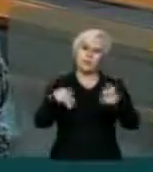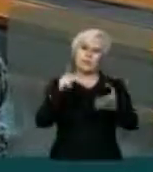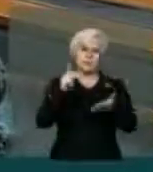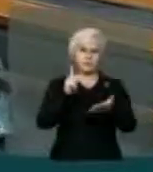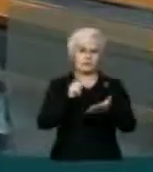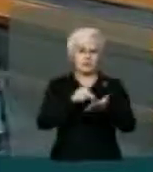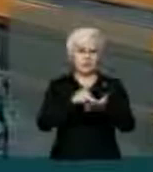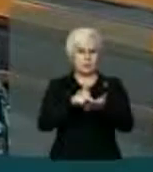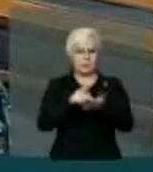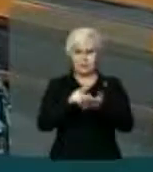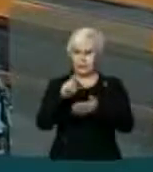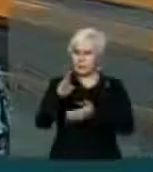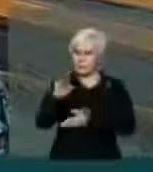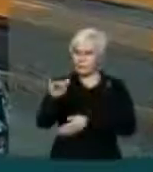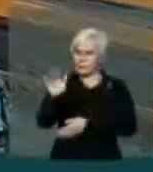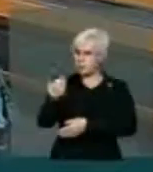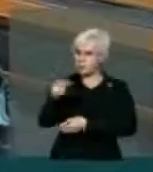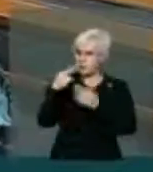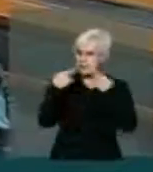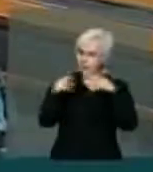razão a Bia reclama